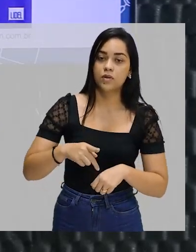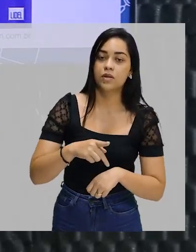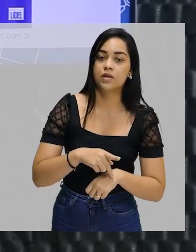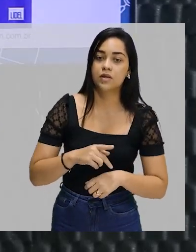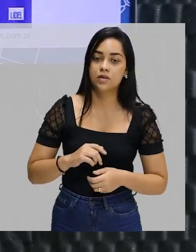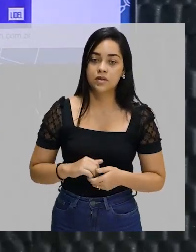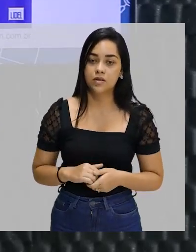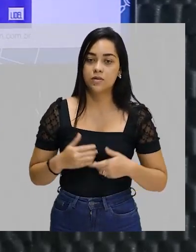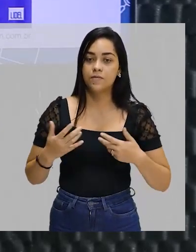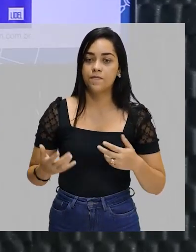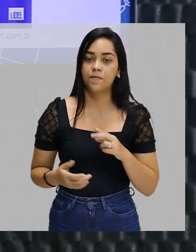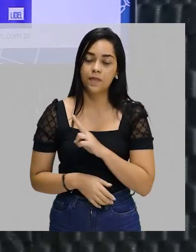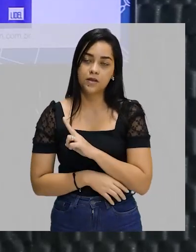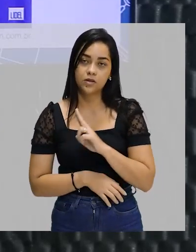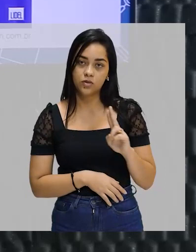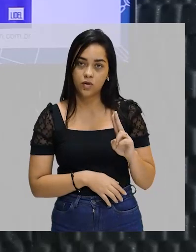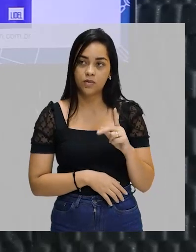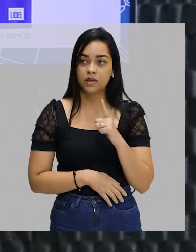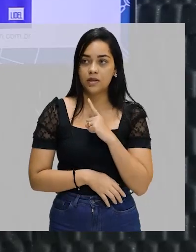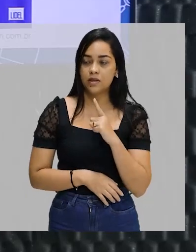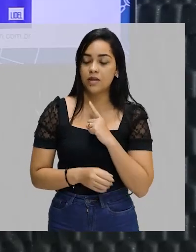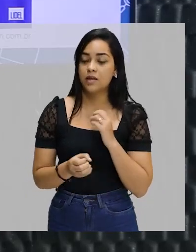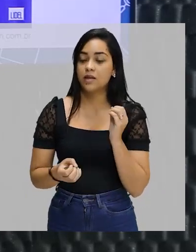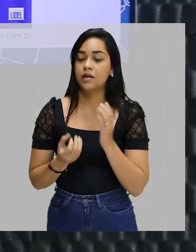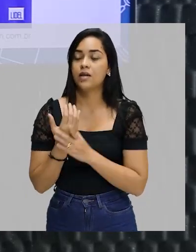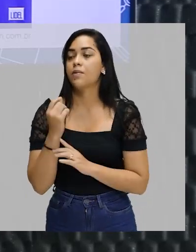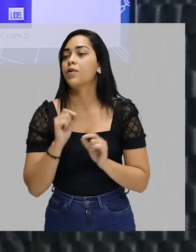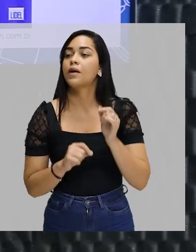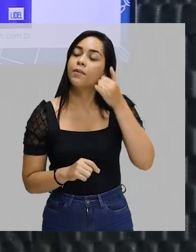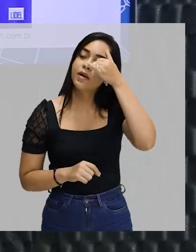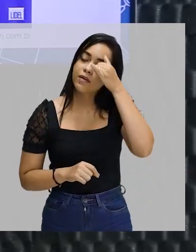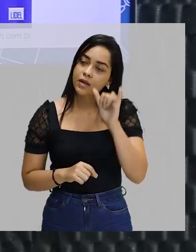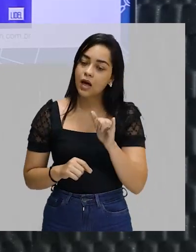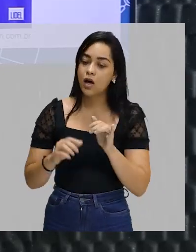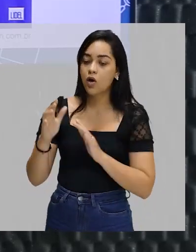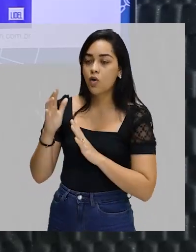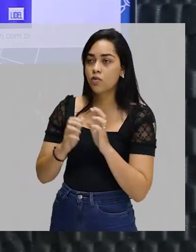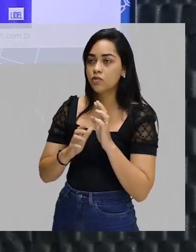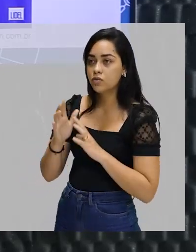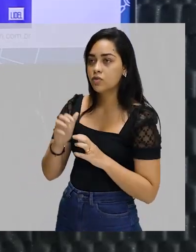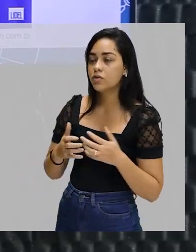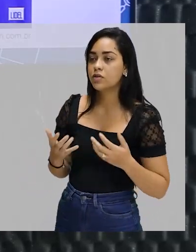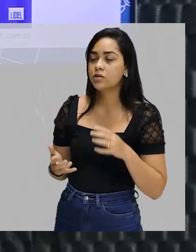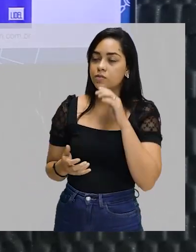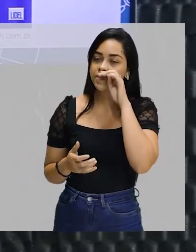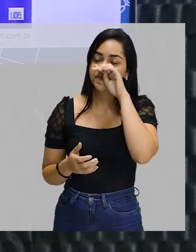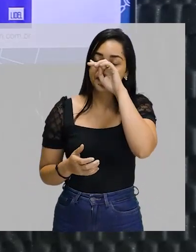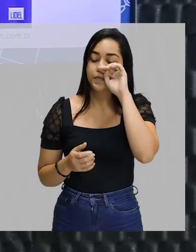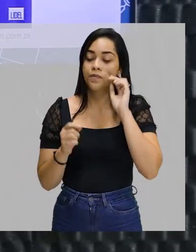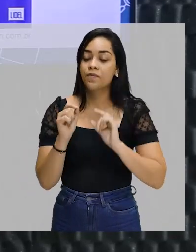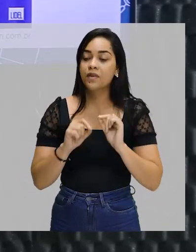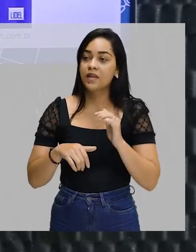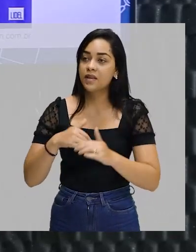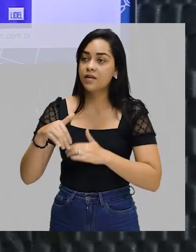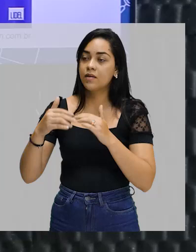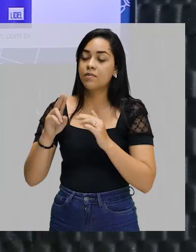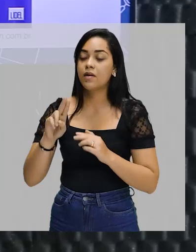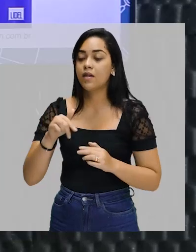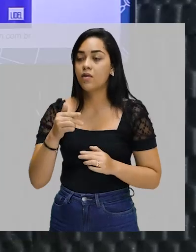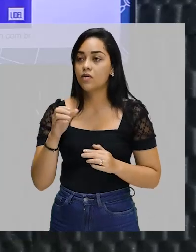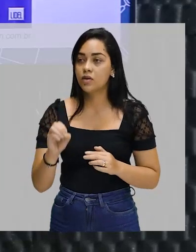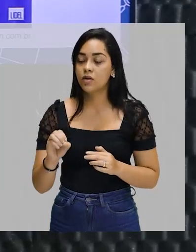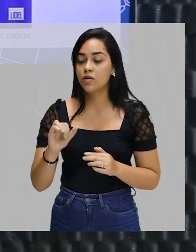países. Essa nomenclatura, criada para evitar confusões, vem sendo desenvolvida pela